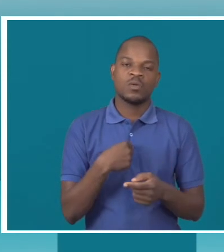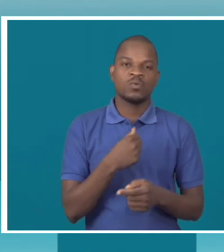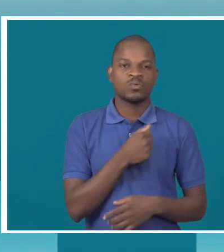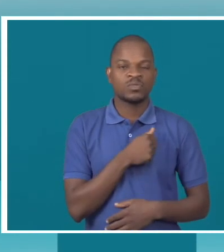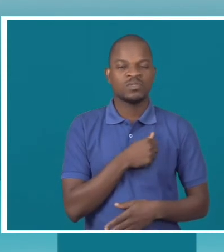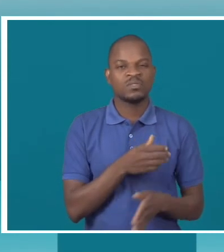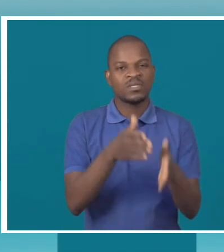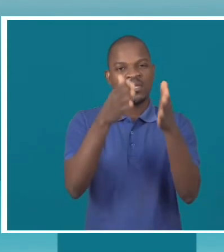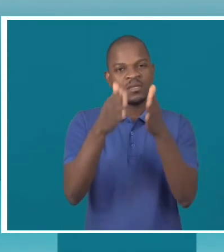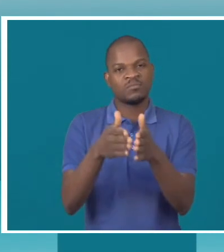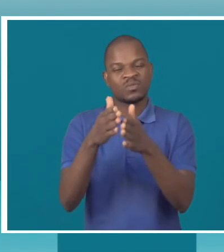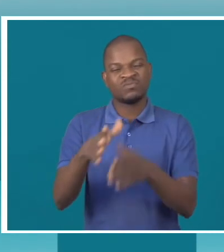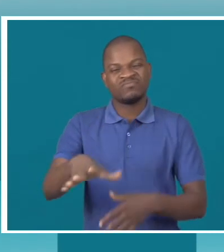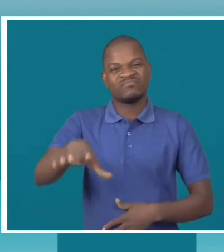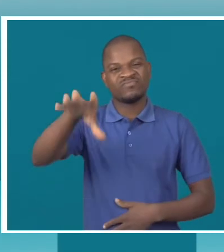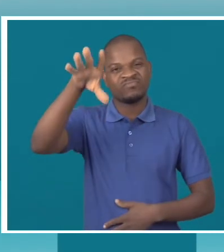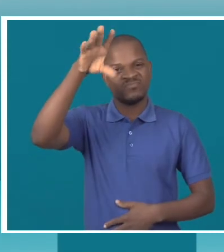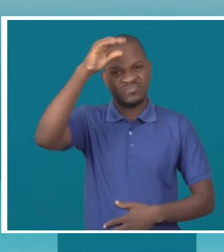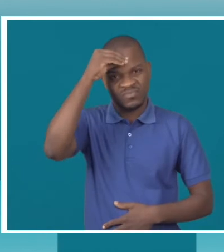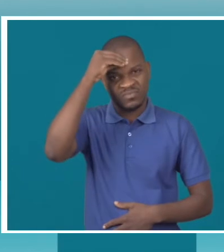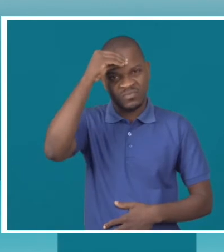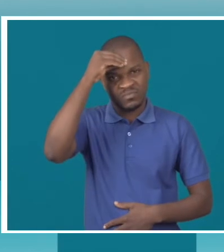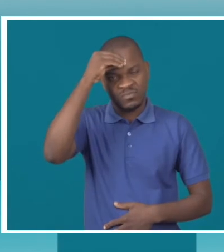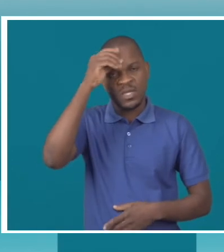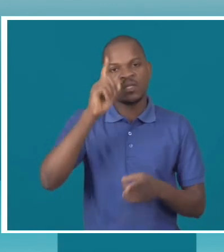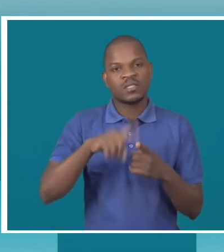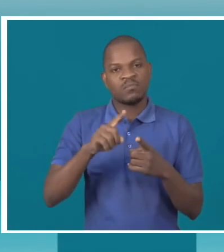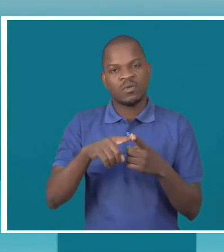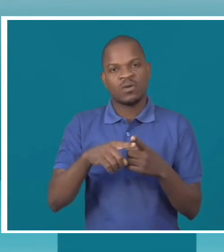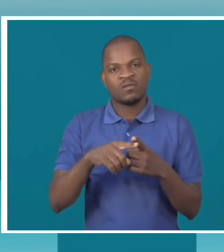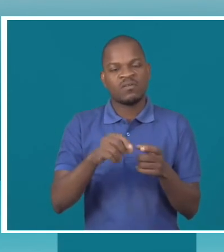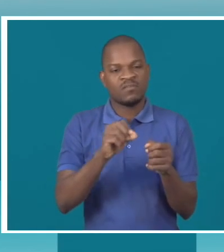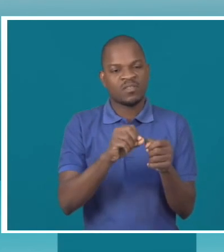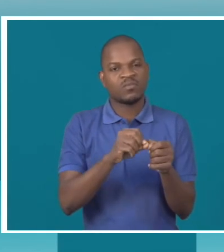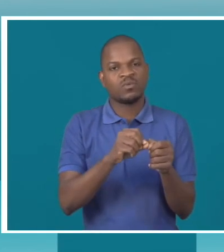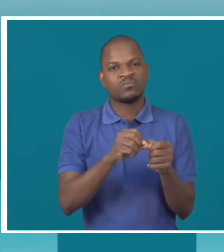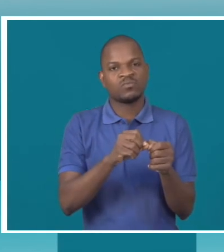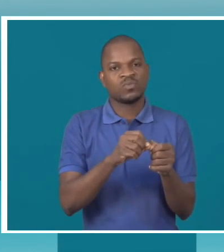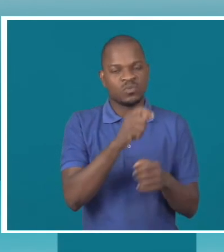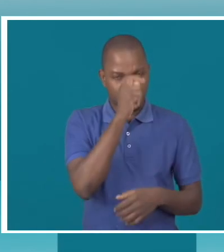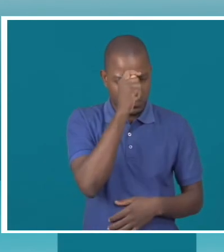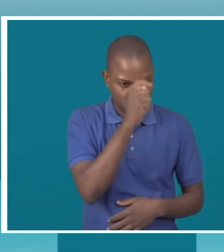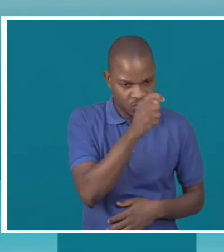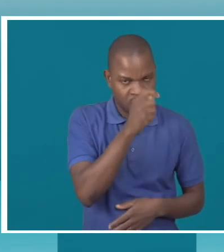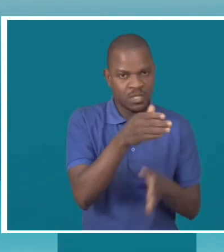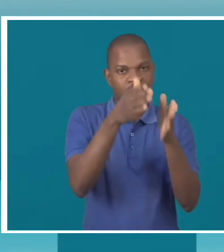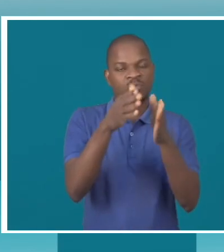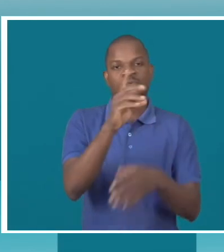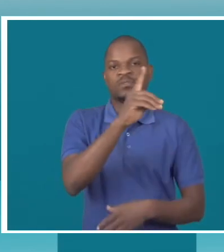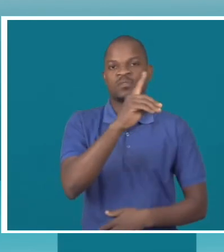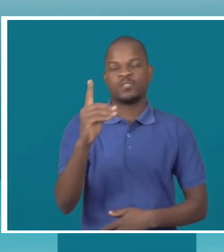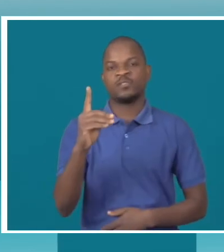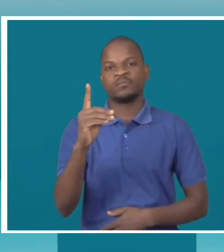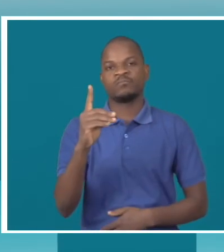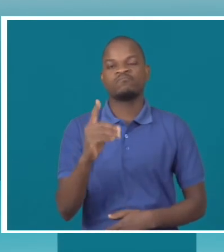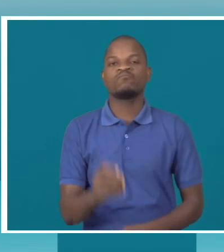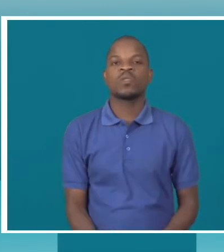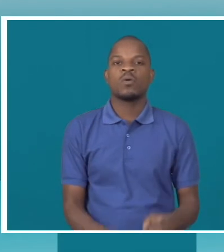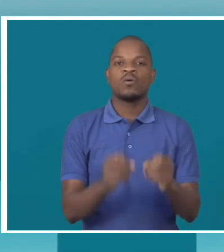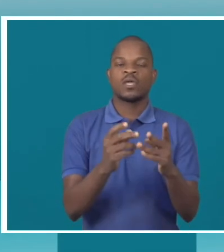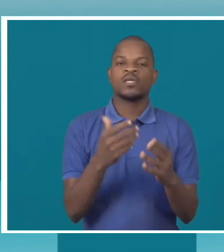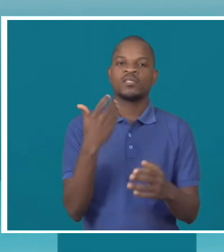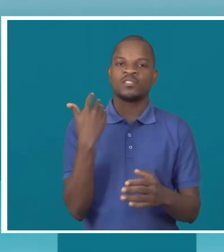nos compreendessem, nos devolvessem a dignidade e acima de tudo o respeito. Foi